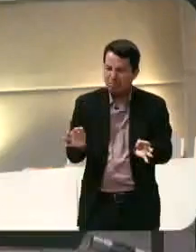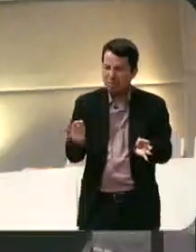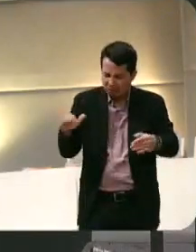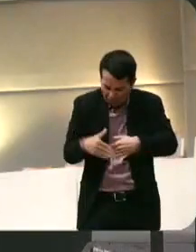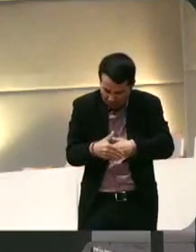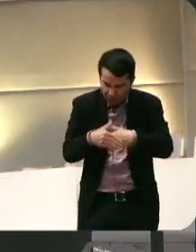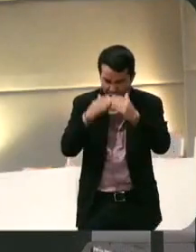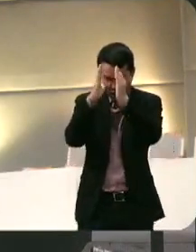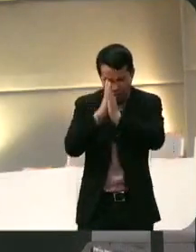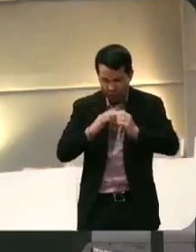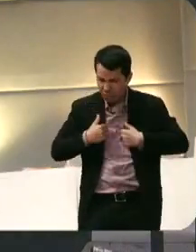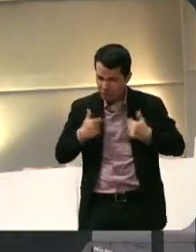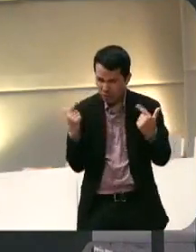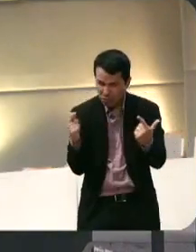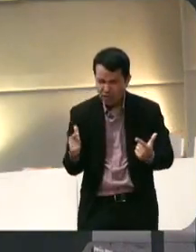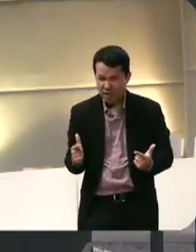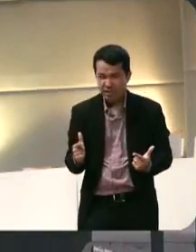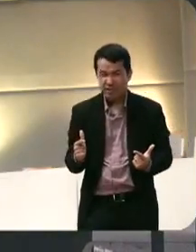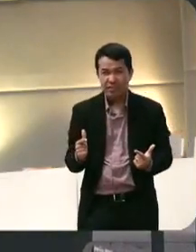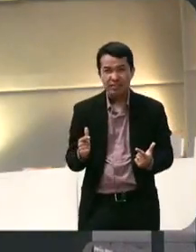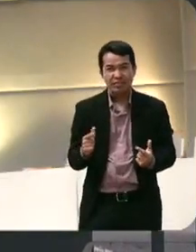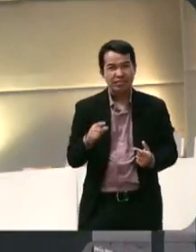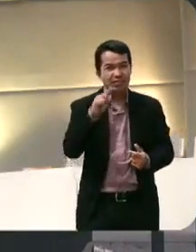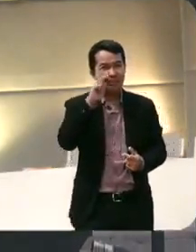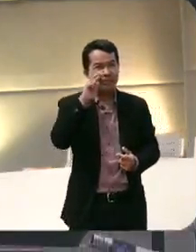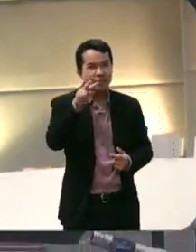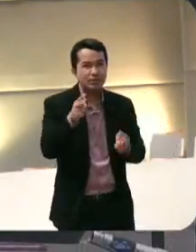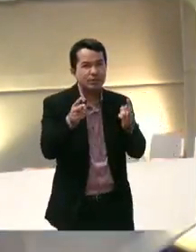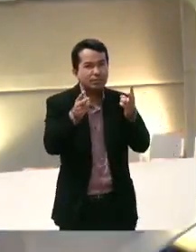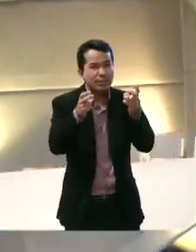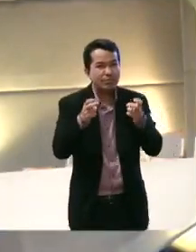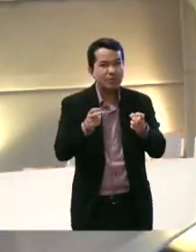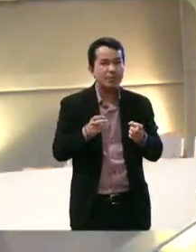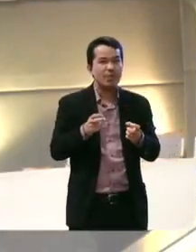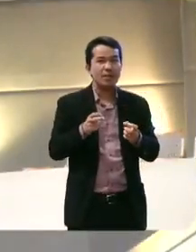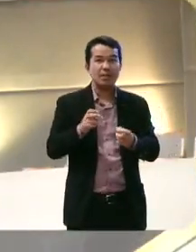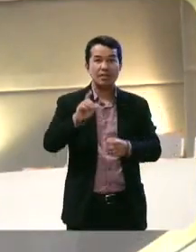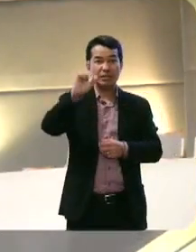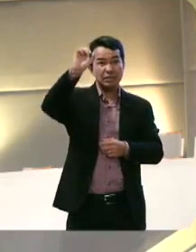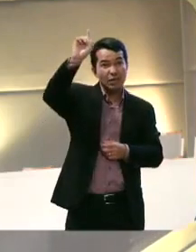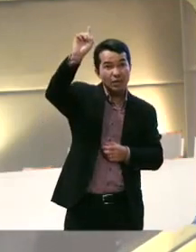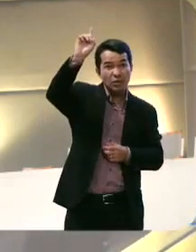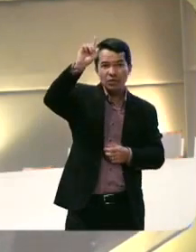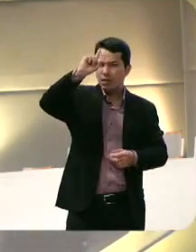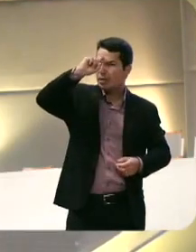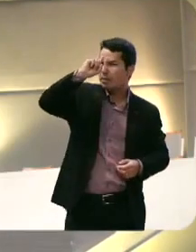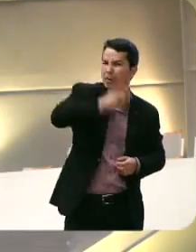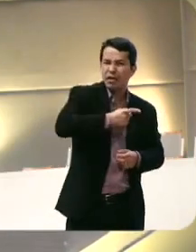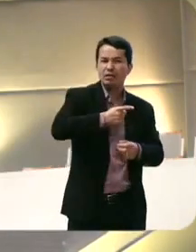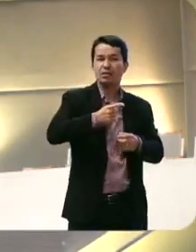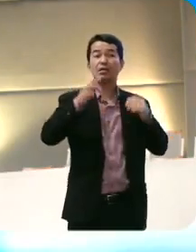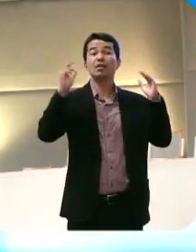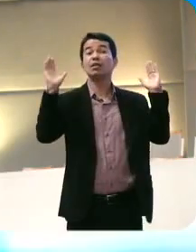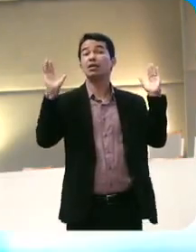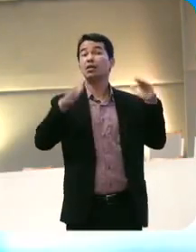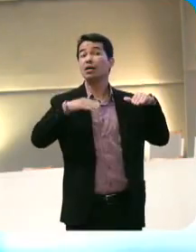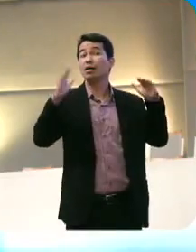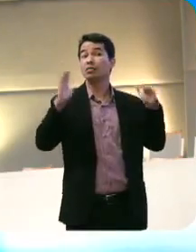Olha que interessante. Olha como começa o versículo: e enviarei o quê? Um anjo adiante de